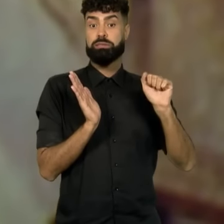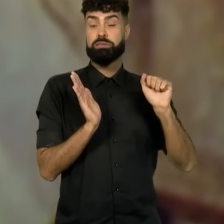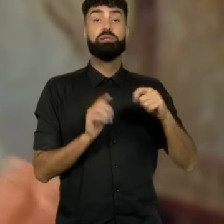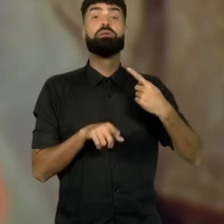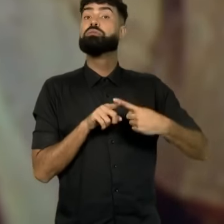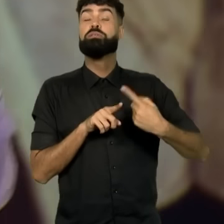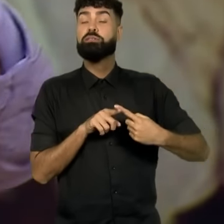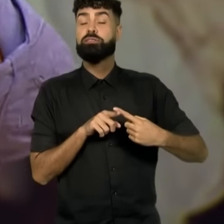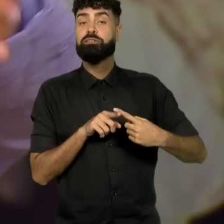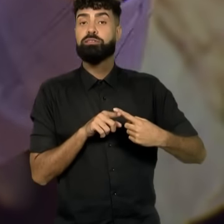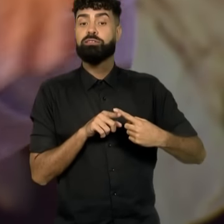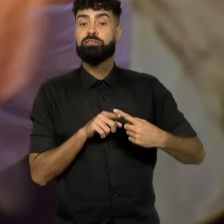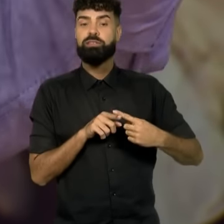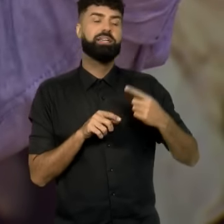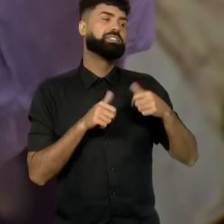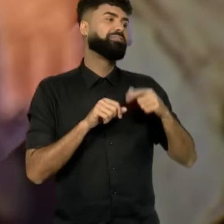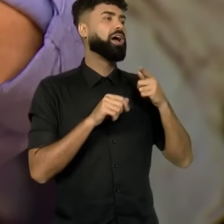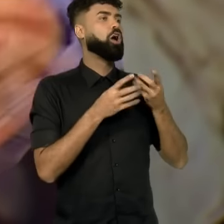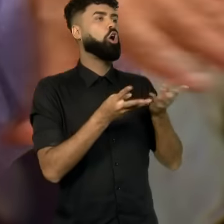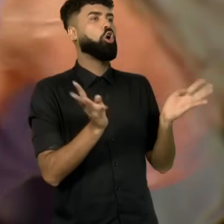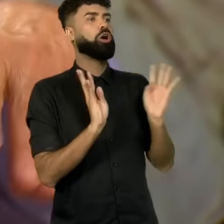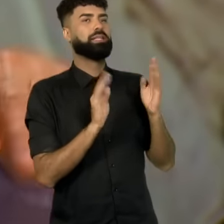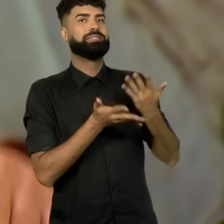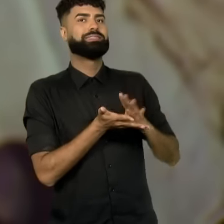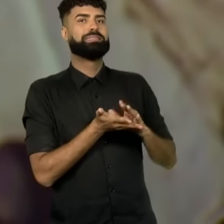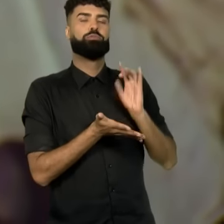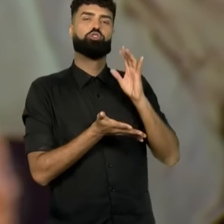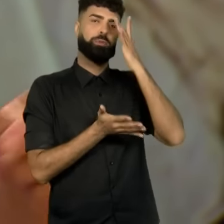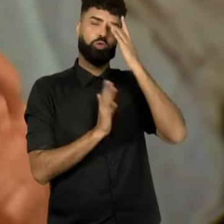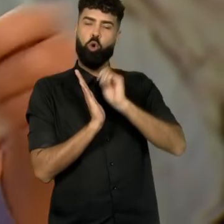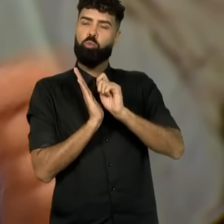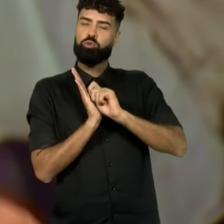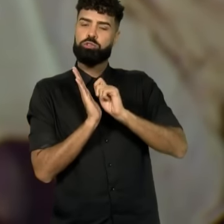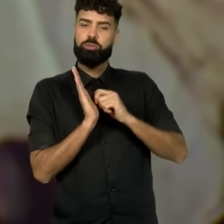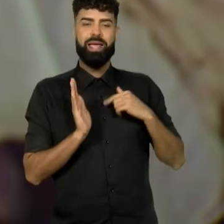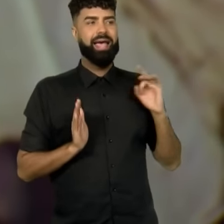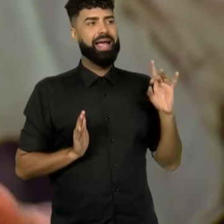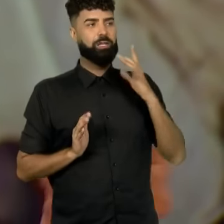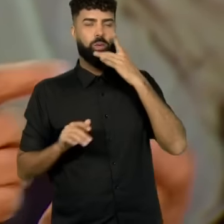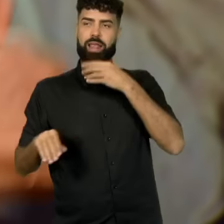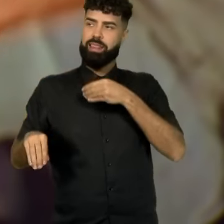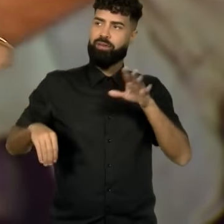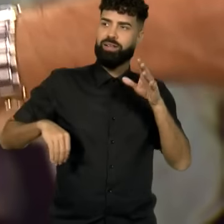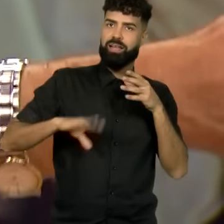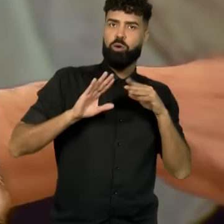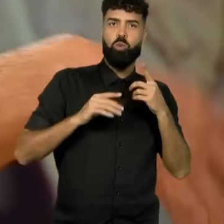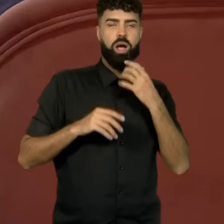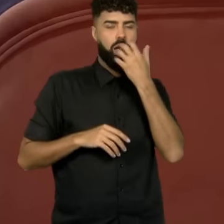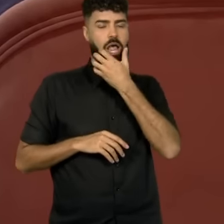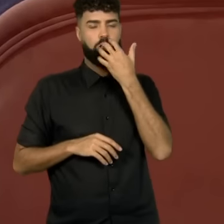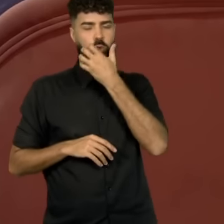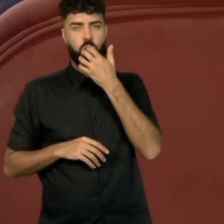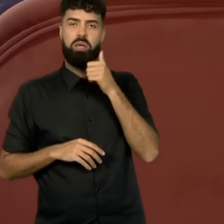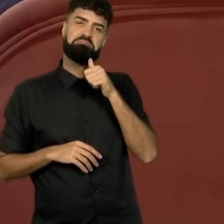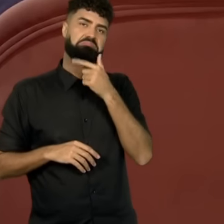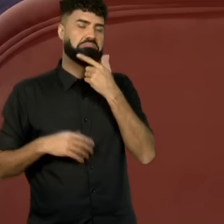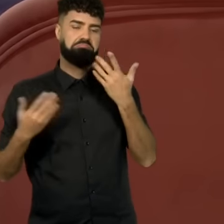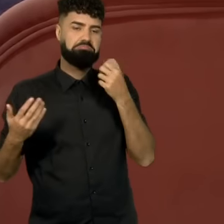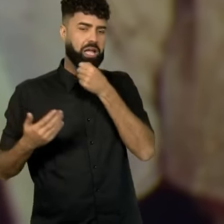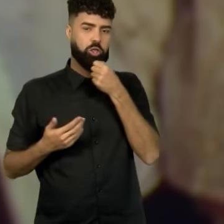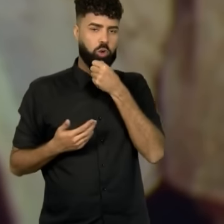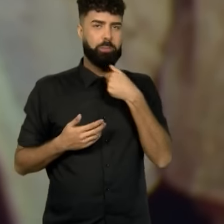Porque teve uma roda de samba aqui só de compositores, então cada um levava o cantor que tinha acesso, ou cantora,